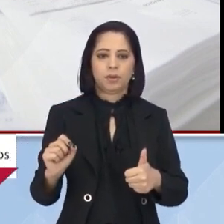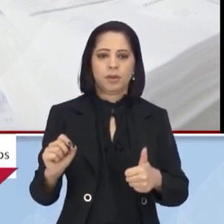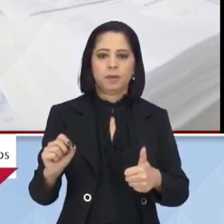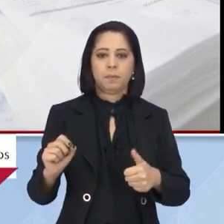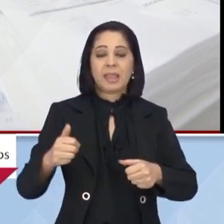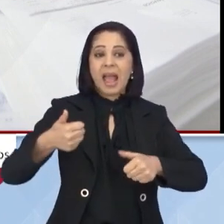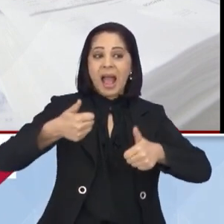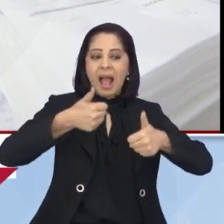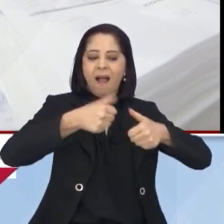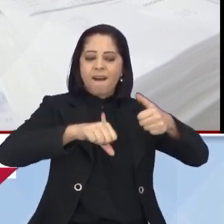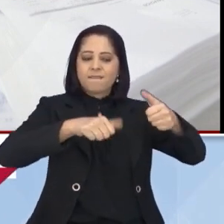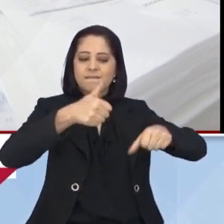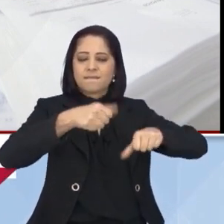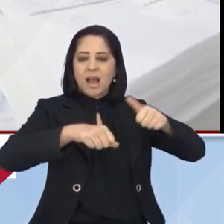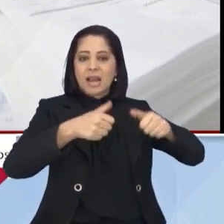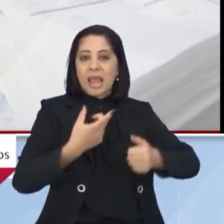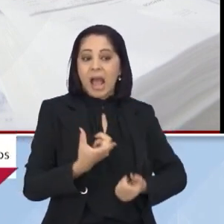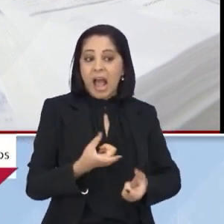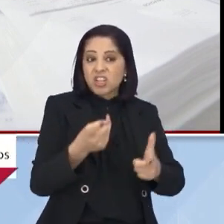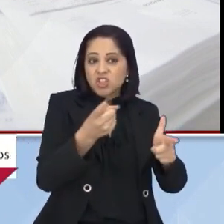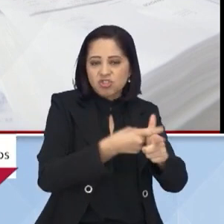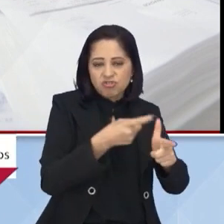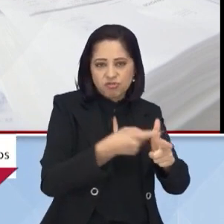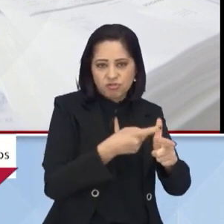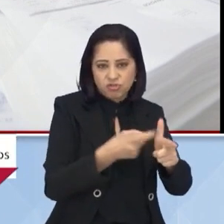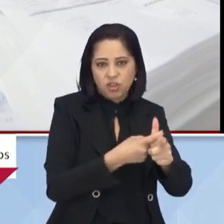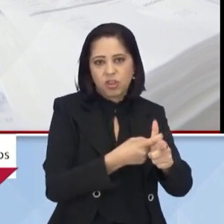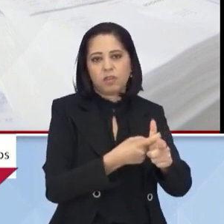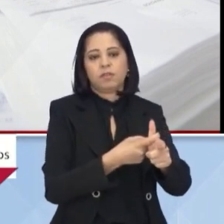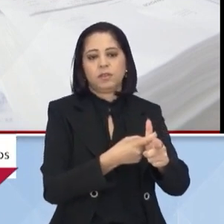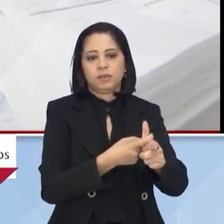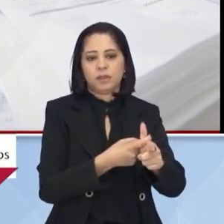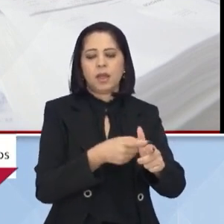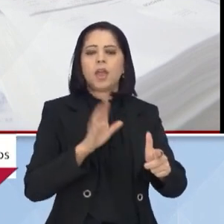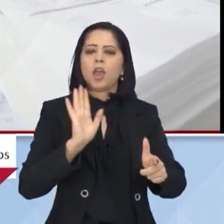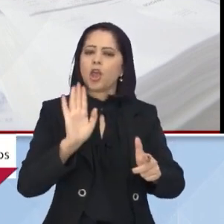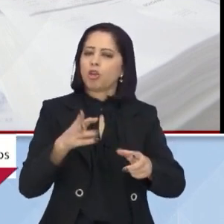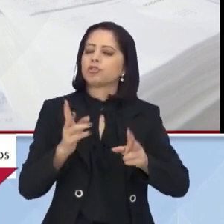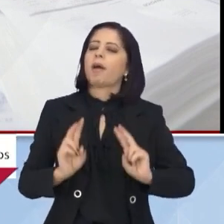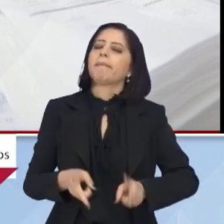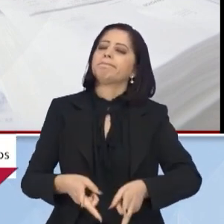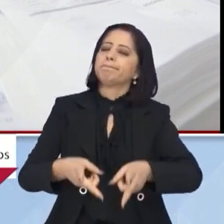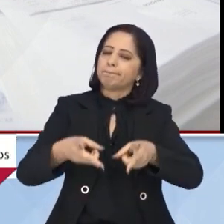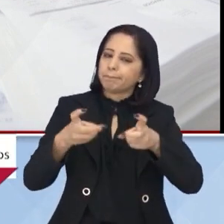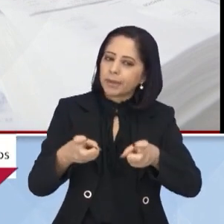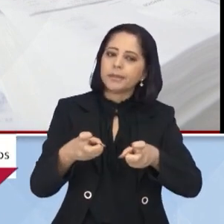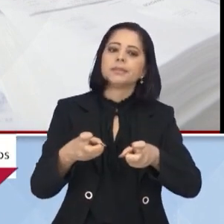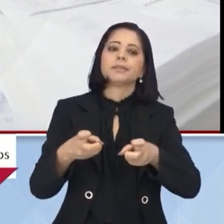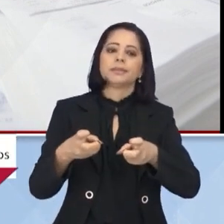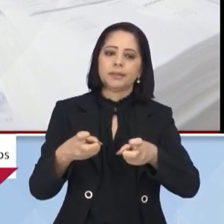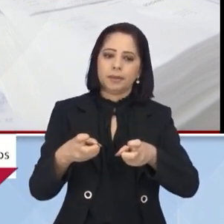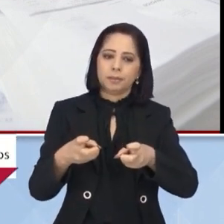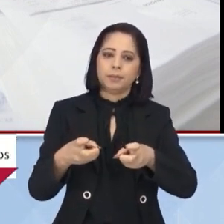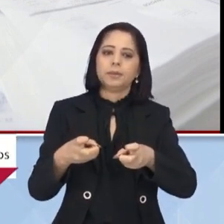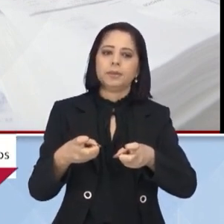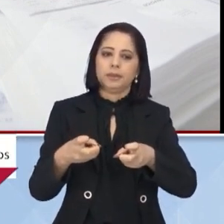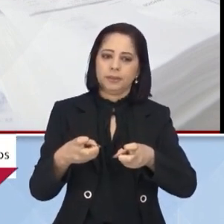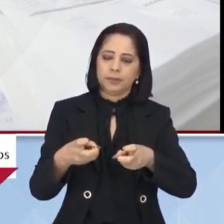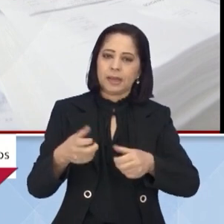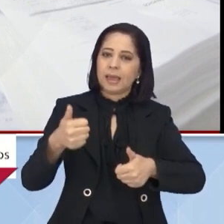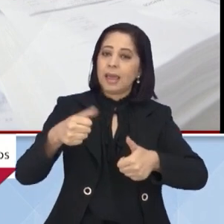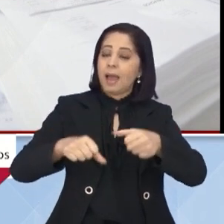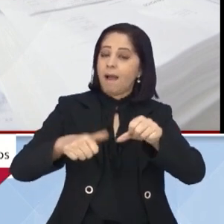análise das despesas a gente tem identificado nossas equipes de fiscalização nas análises das prestações